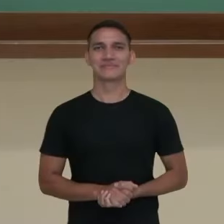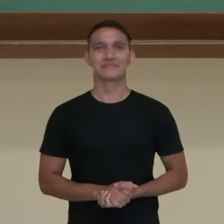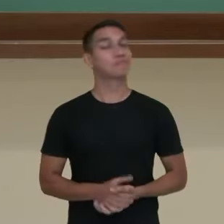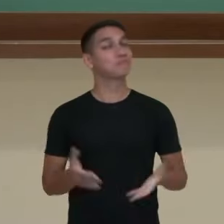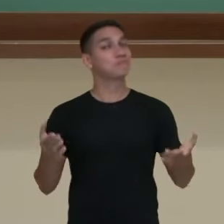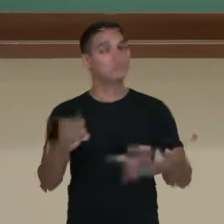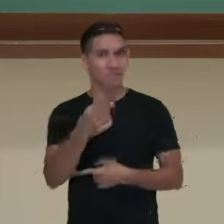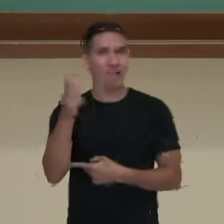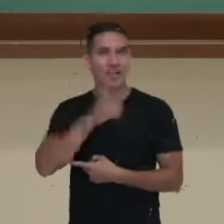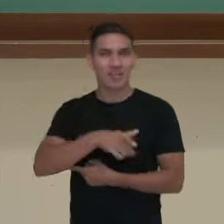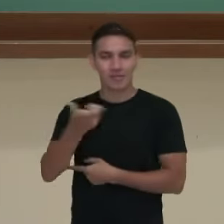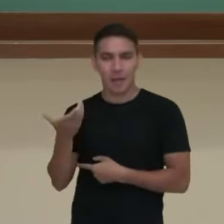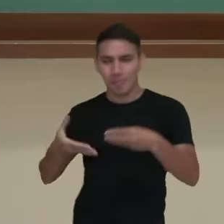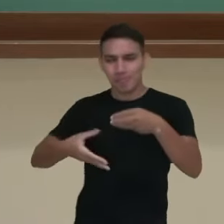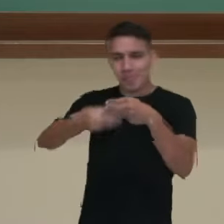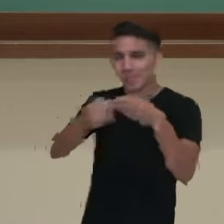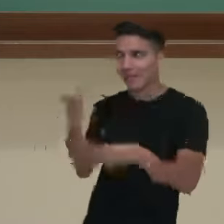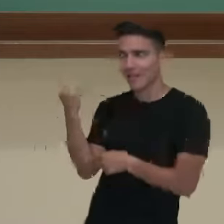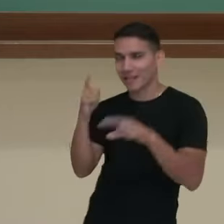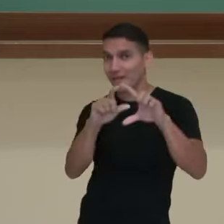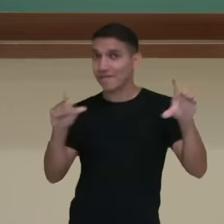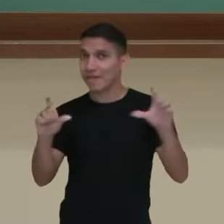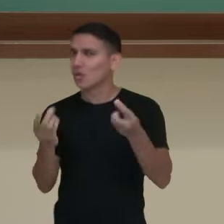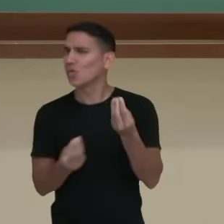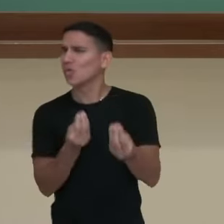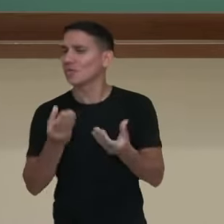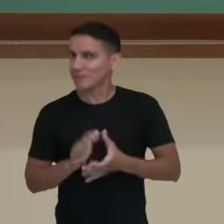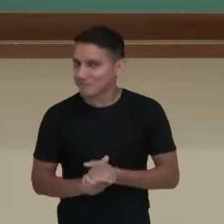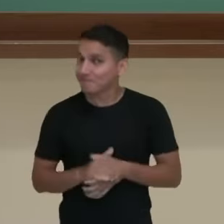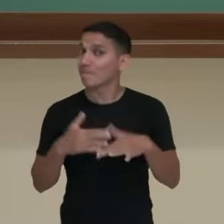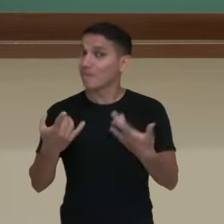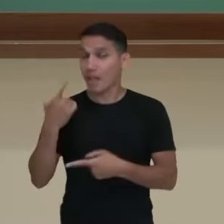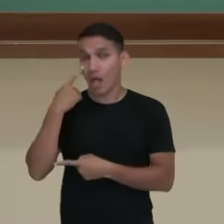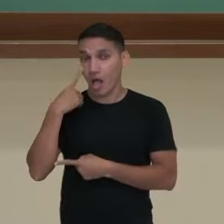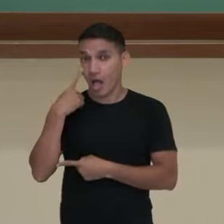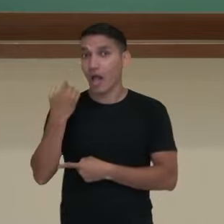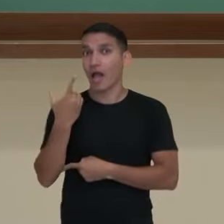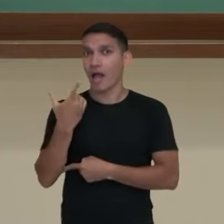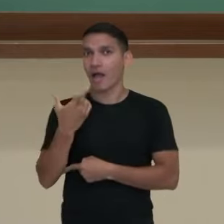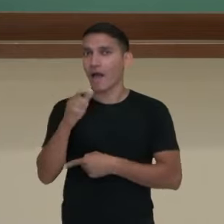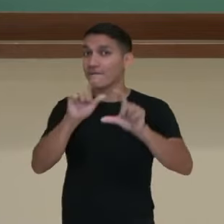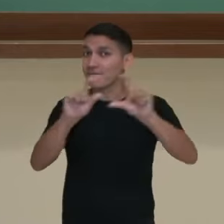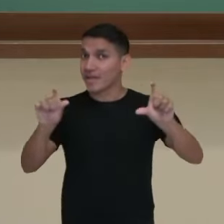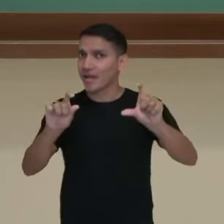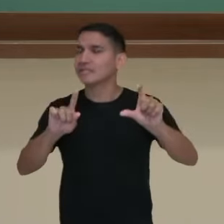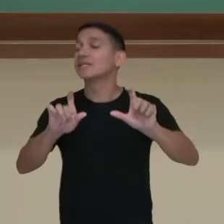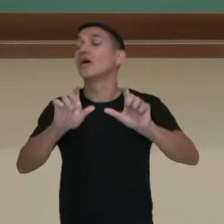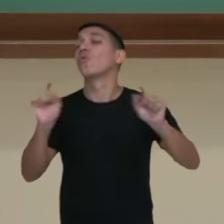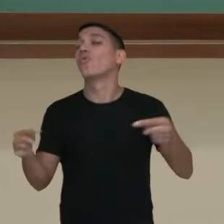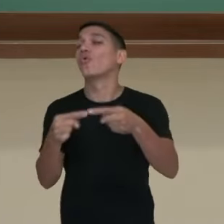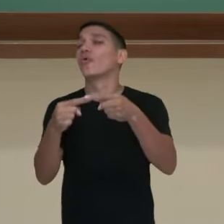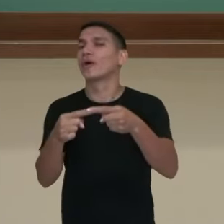E aí, você conseguiu completar a nossa frase? Então é o seguinte: quem dança seus